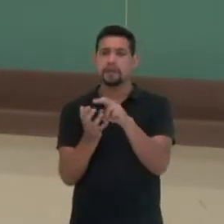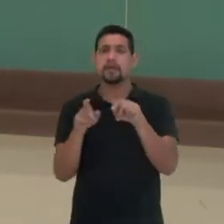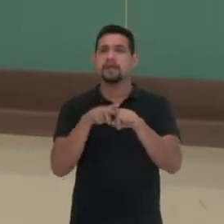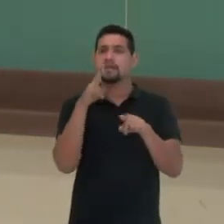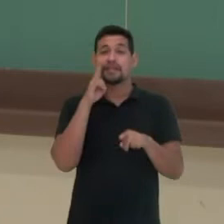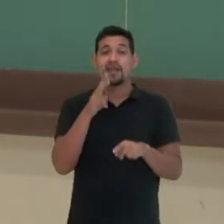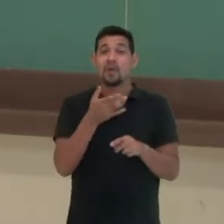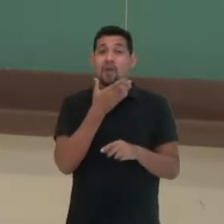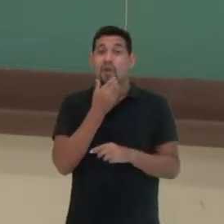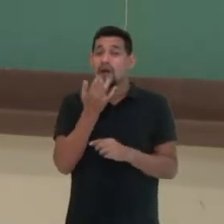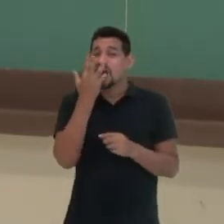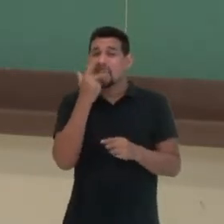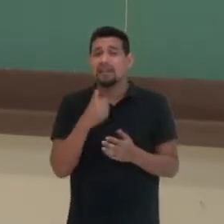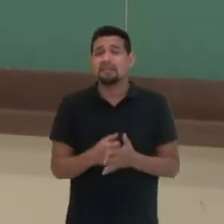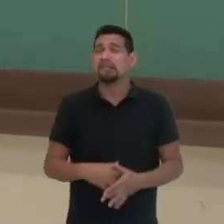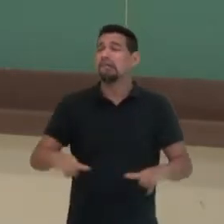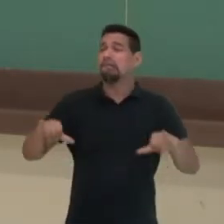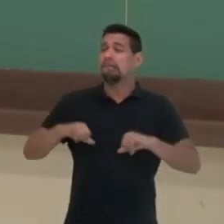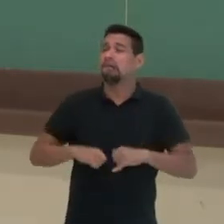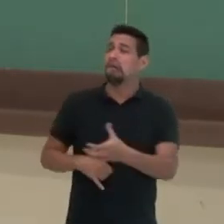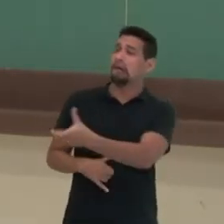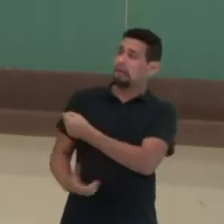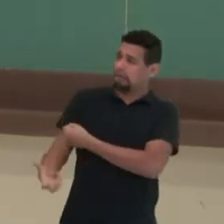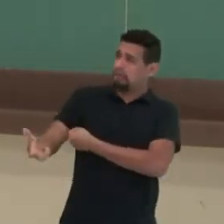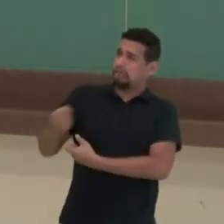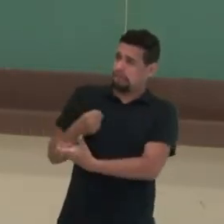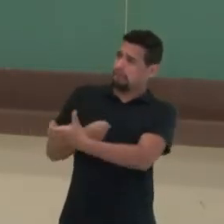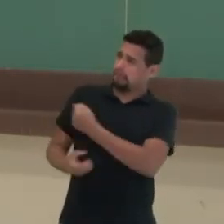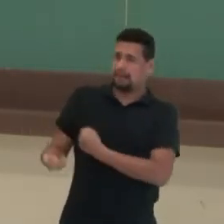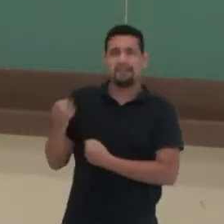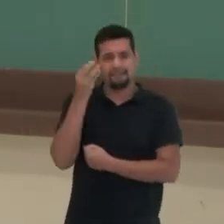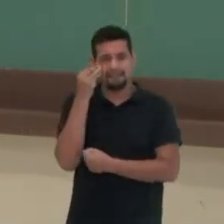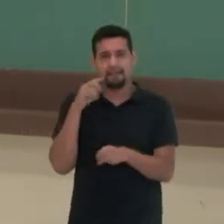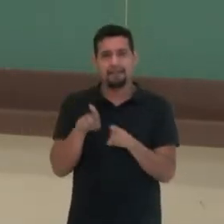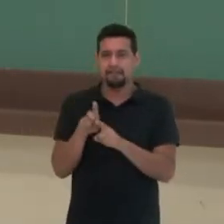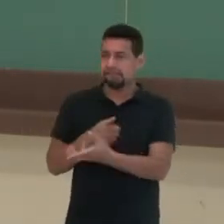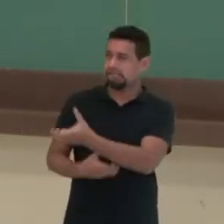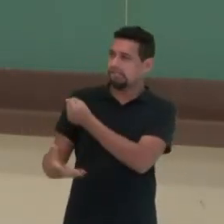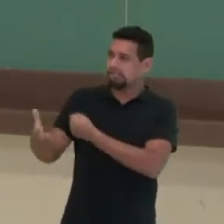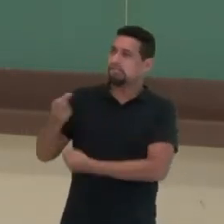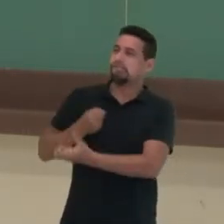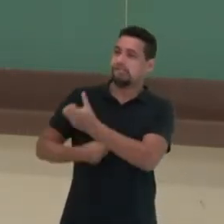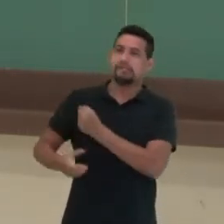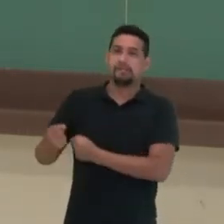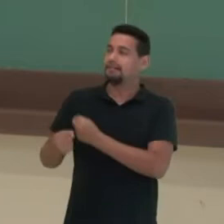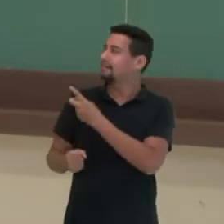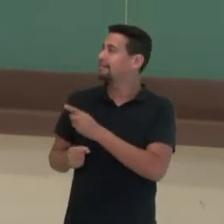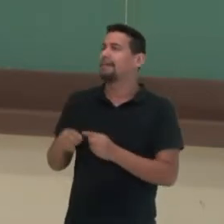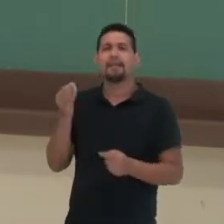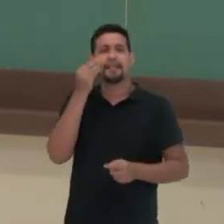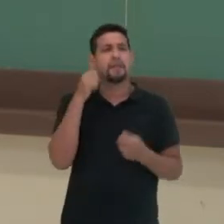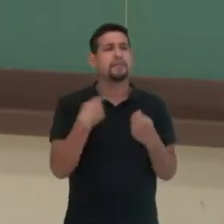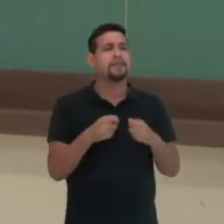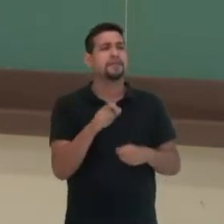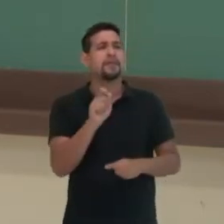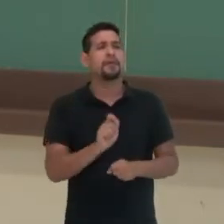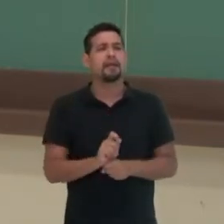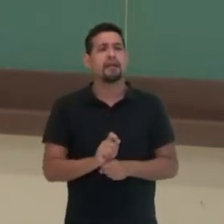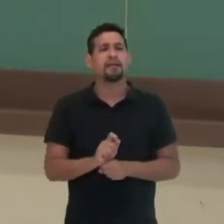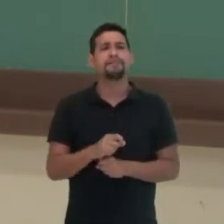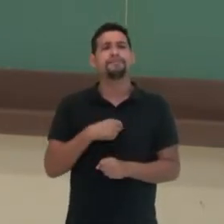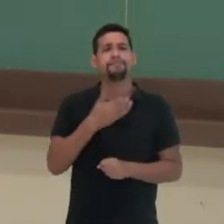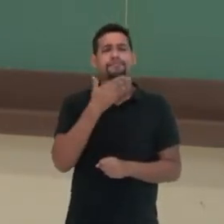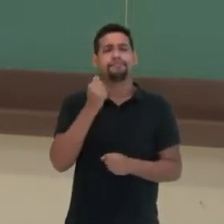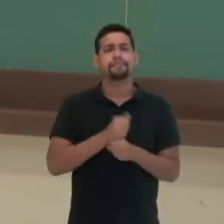aqui sofrendo, puxando aqui, né, tentando puxar um objeto. O que ele está precisando aqui